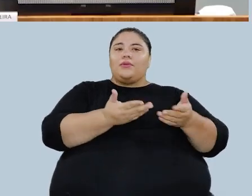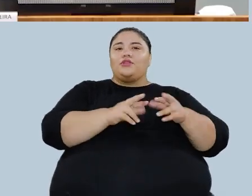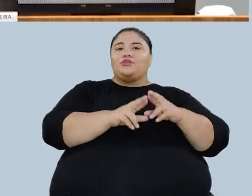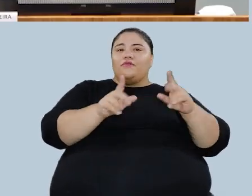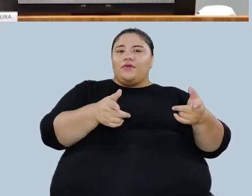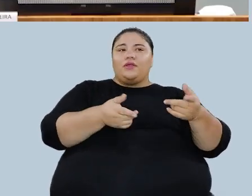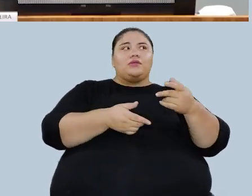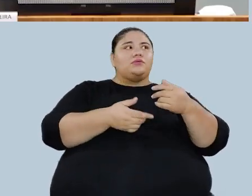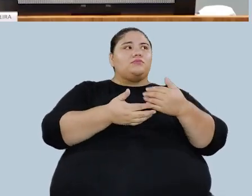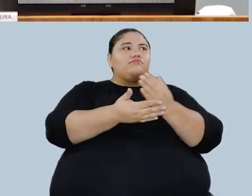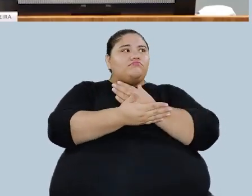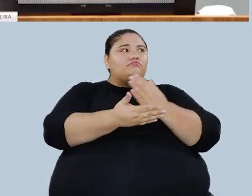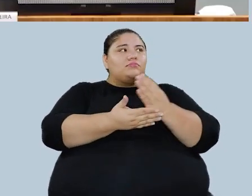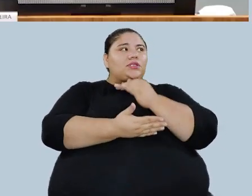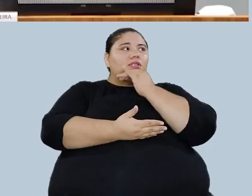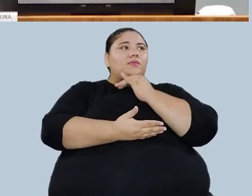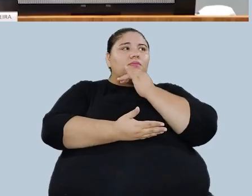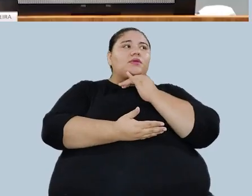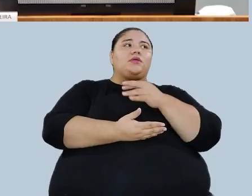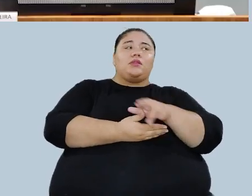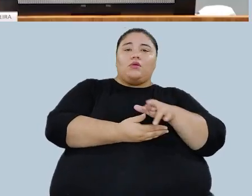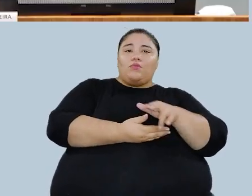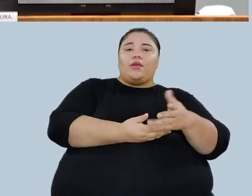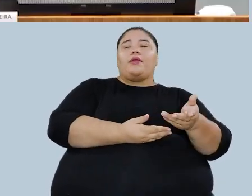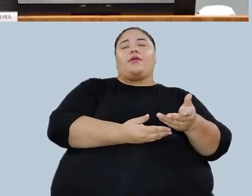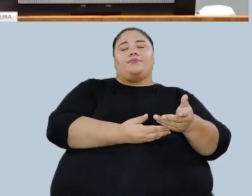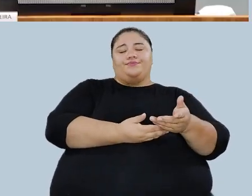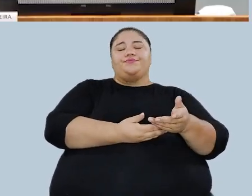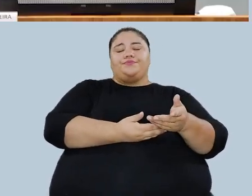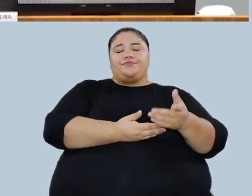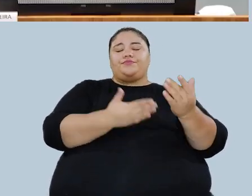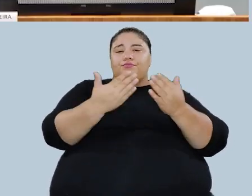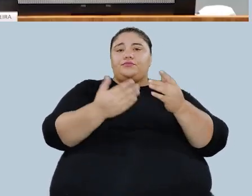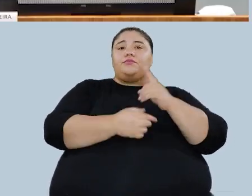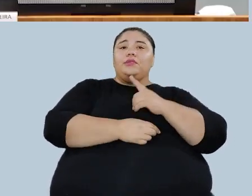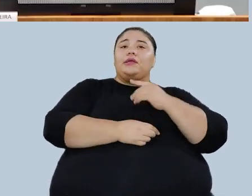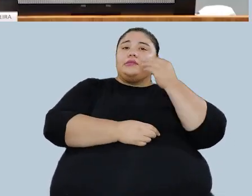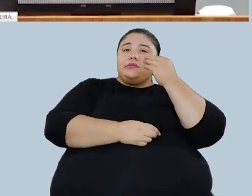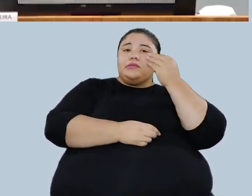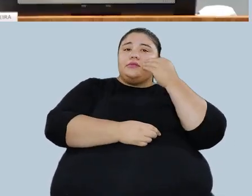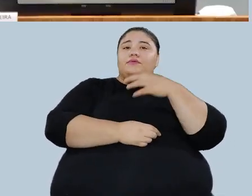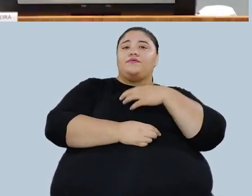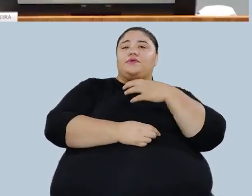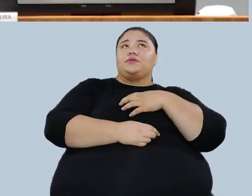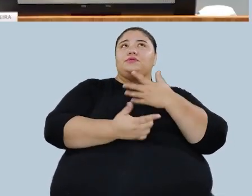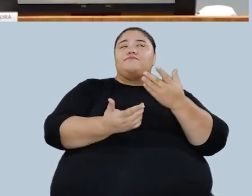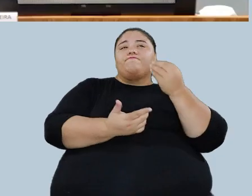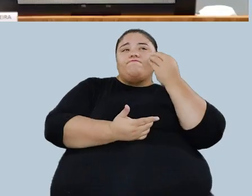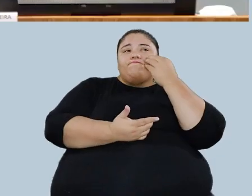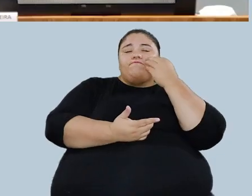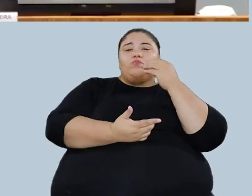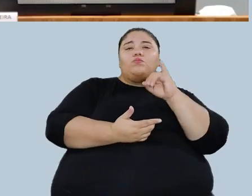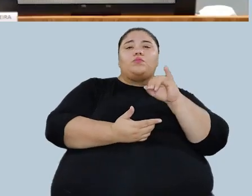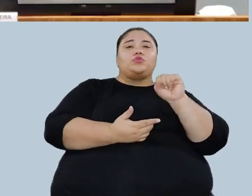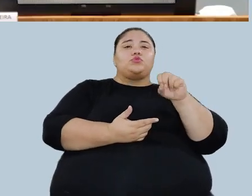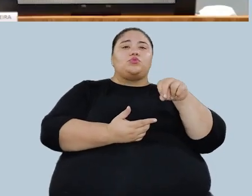diferenciados em situações que não são equivalentes, né, tenta fazer uma espécie de uma justiça ou de uma